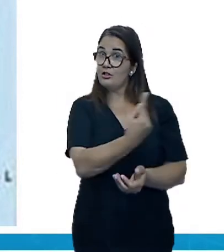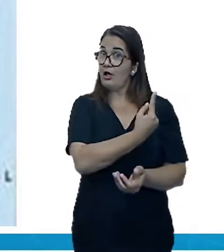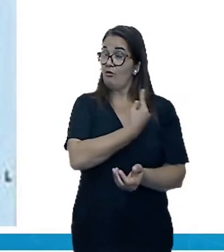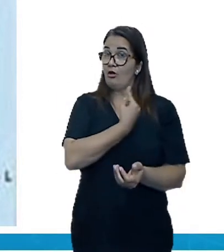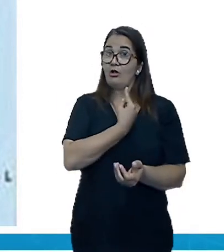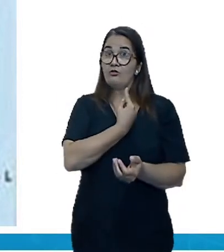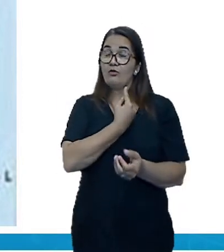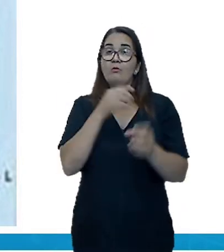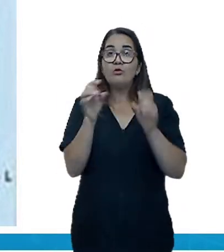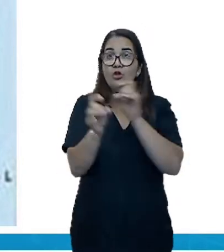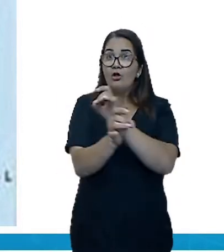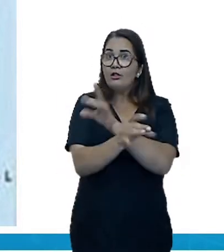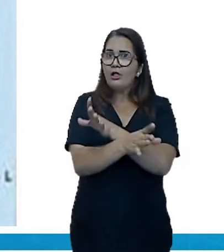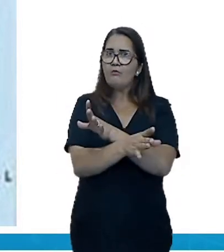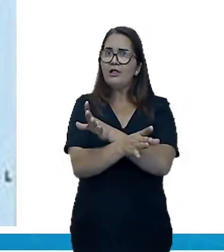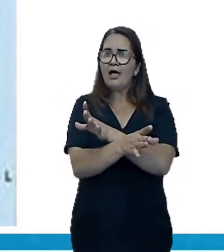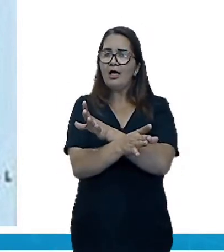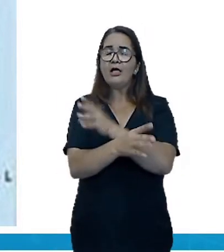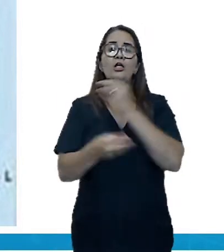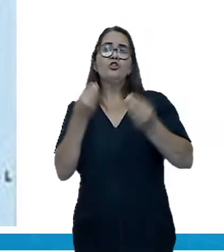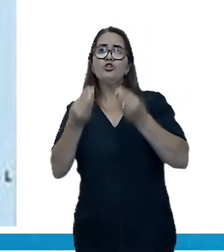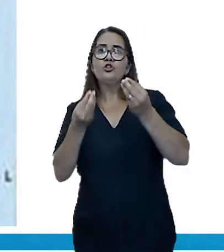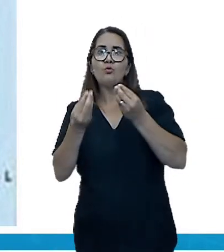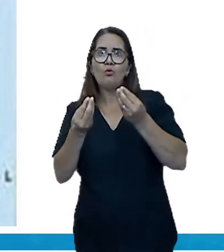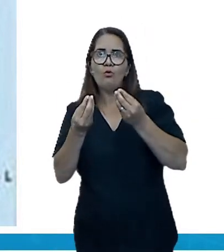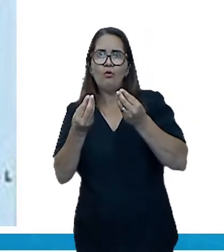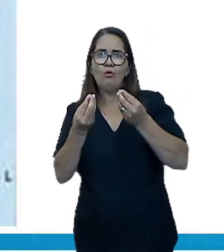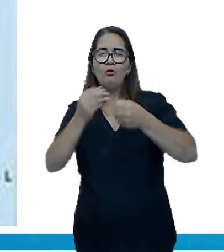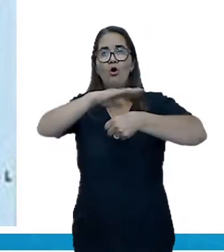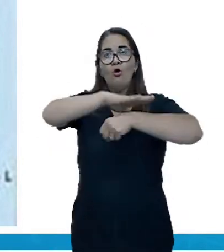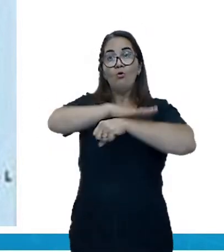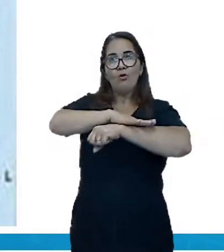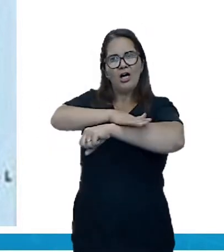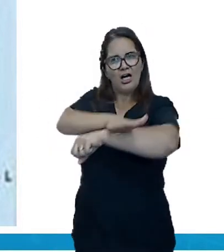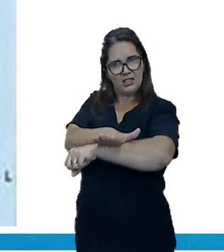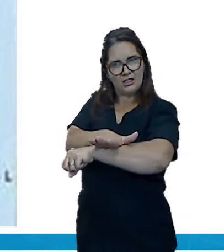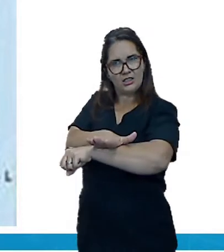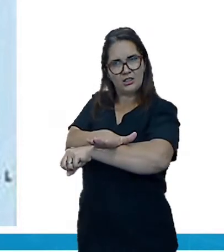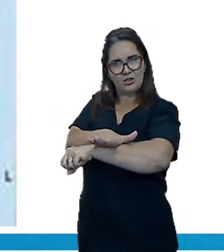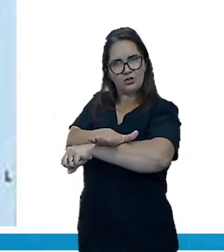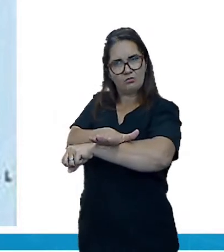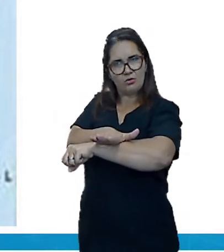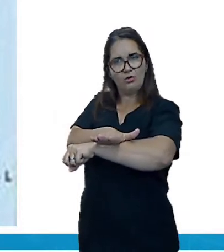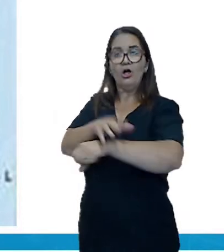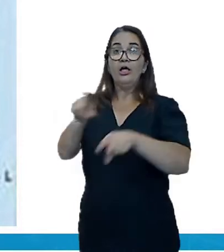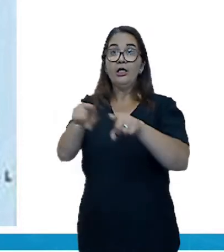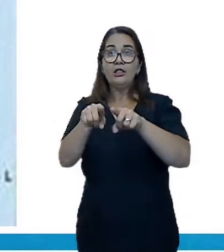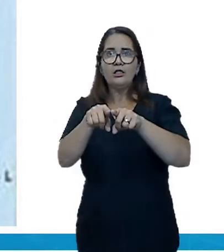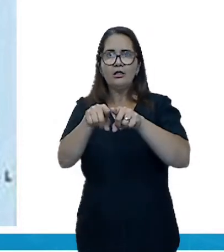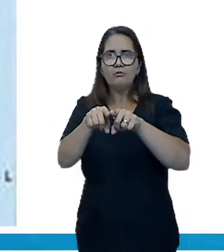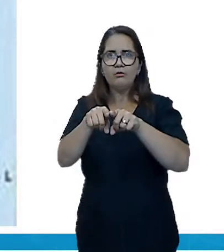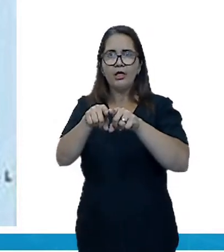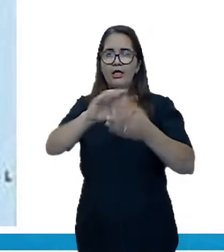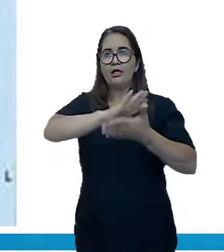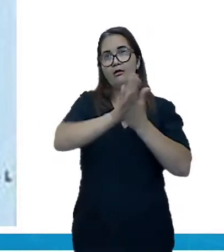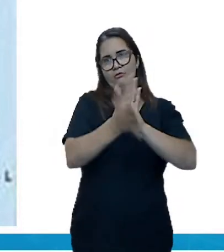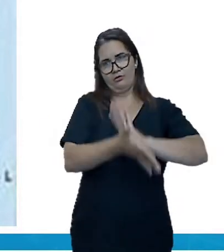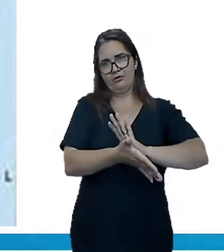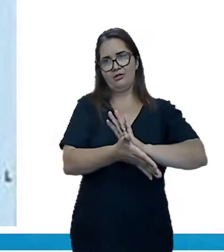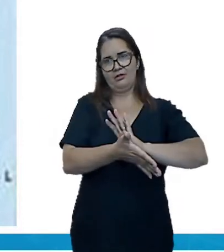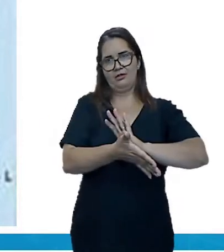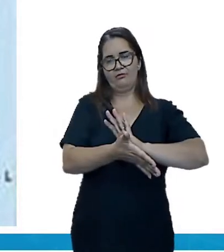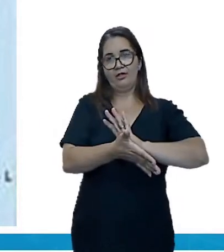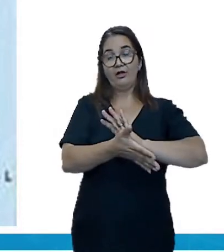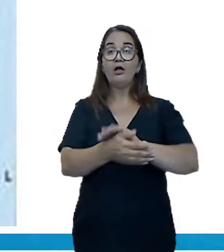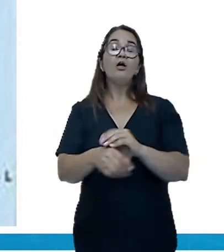sobre a xenofobia e também sobre o racismo. Aí nós vamos entender melhor o